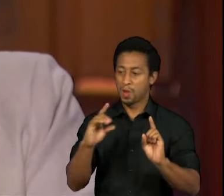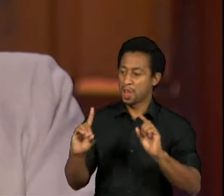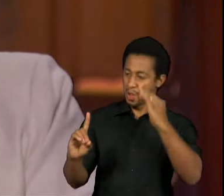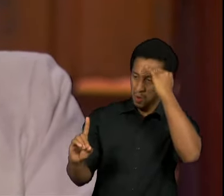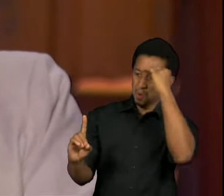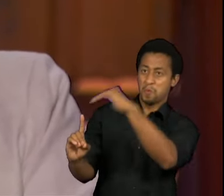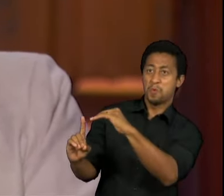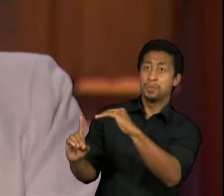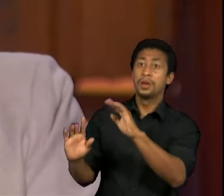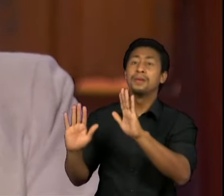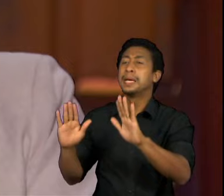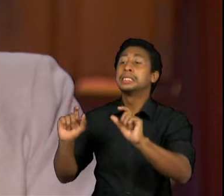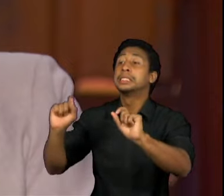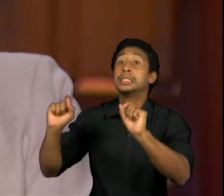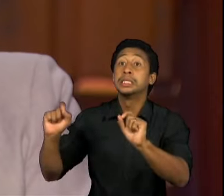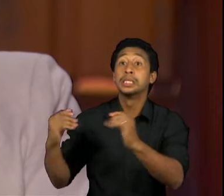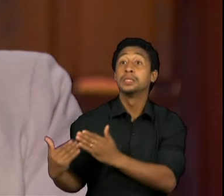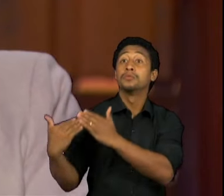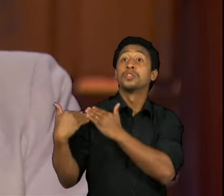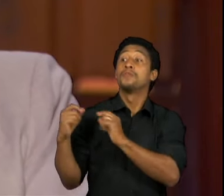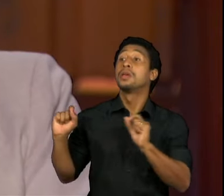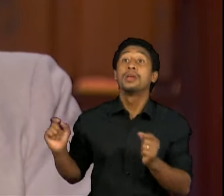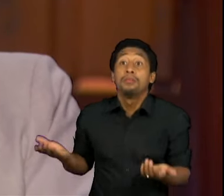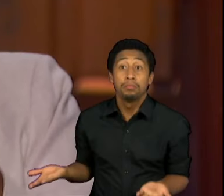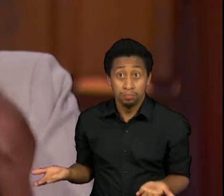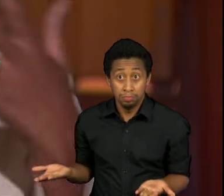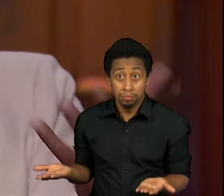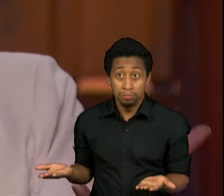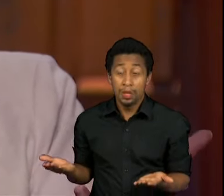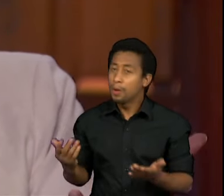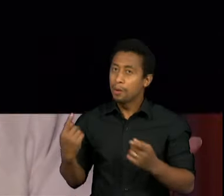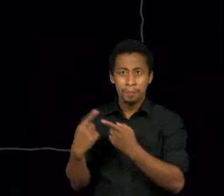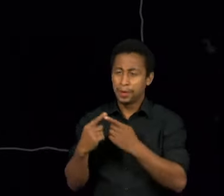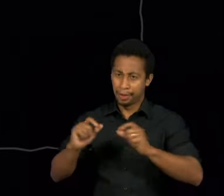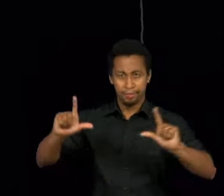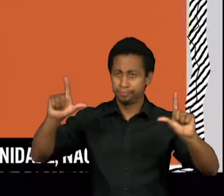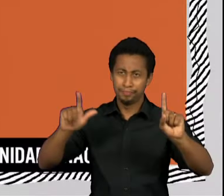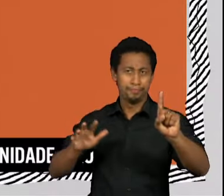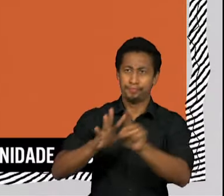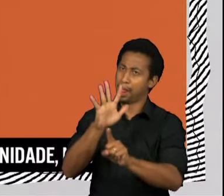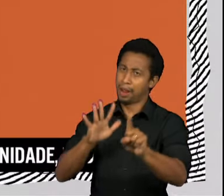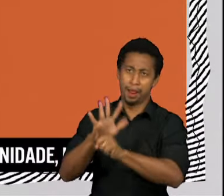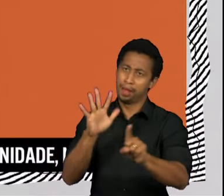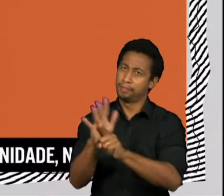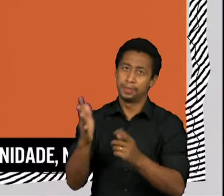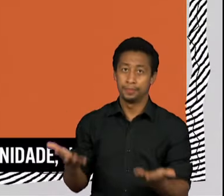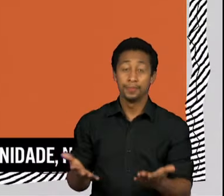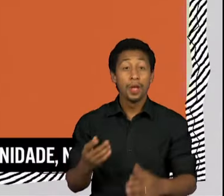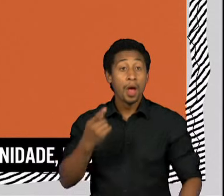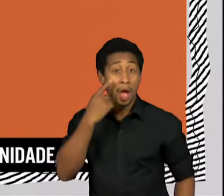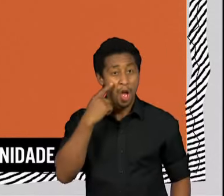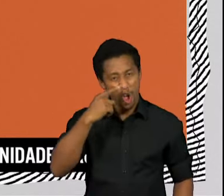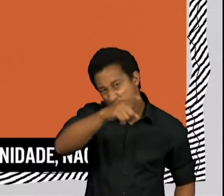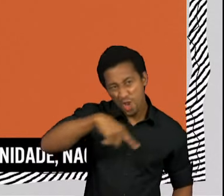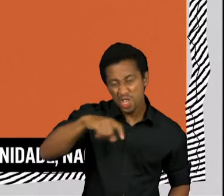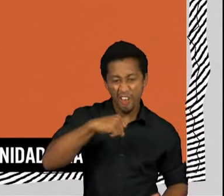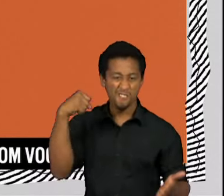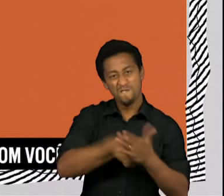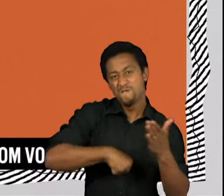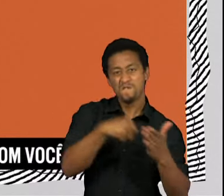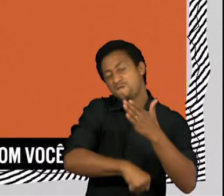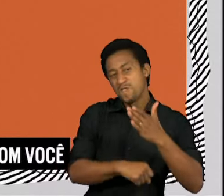ninguém responsabiliza emissora que não tem uma audiência altíssima não e não tá me irritando tem questão de